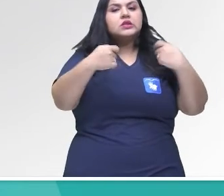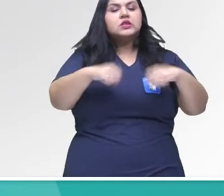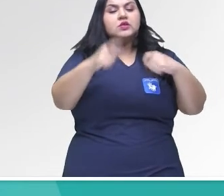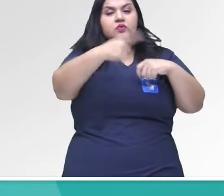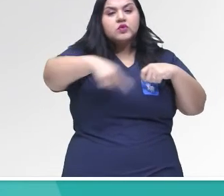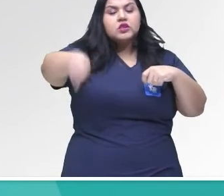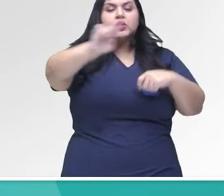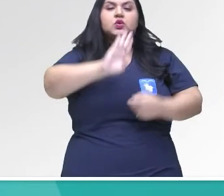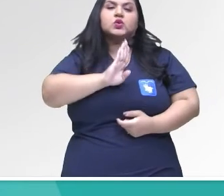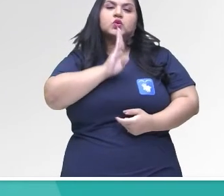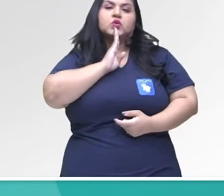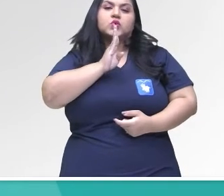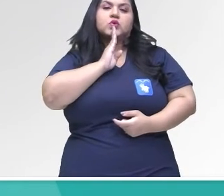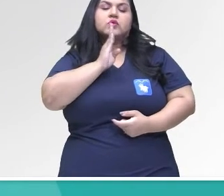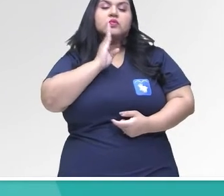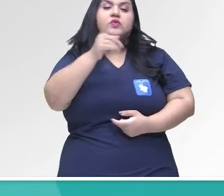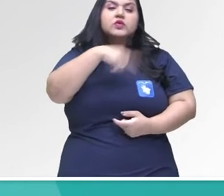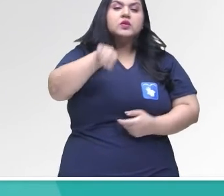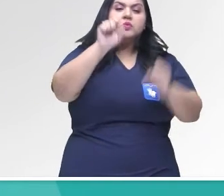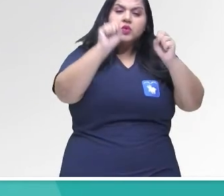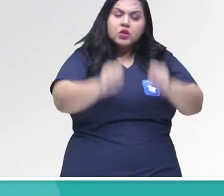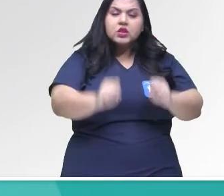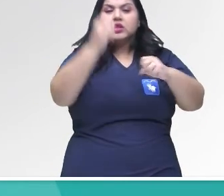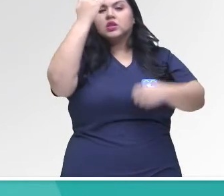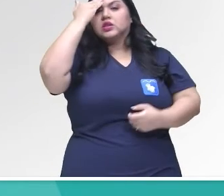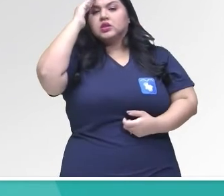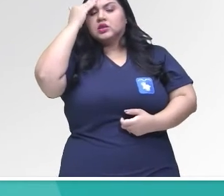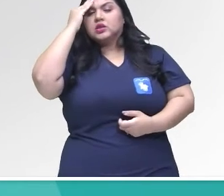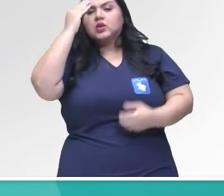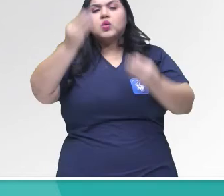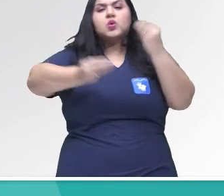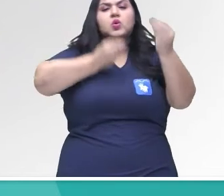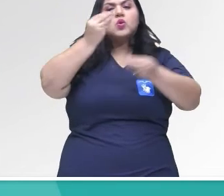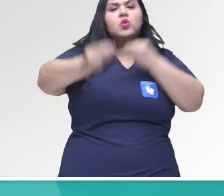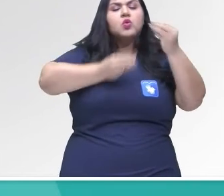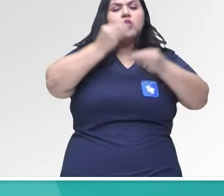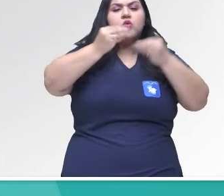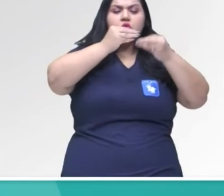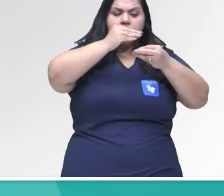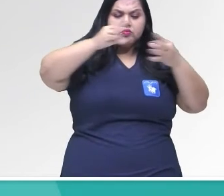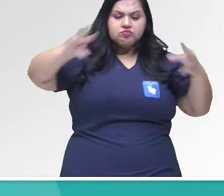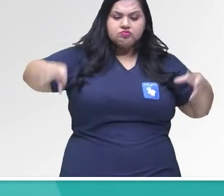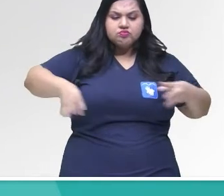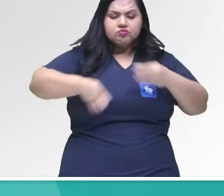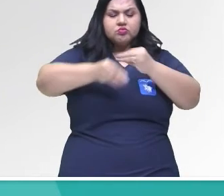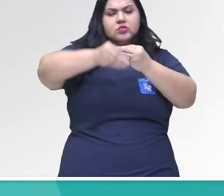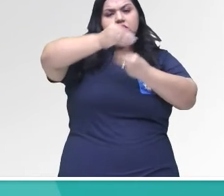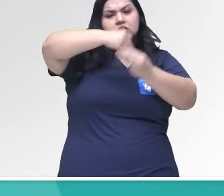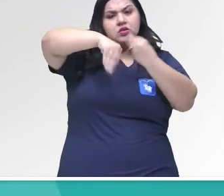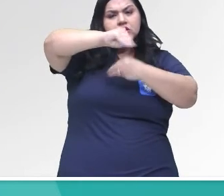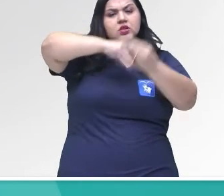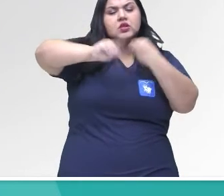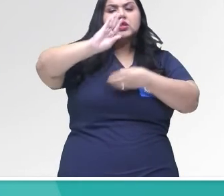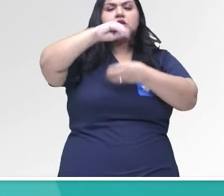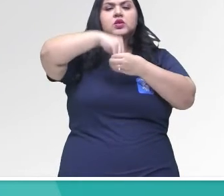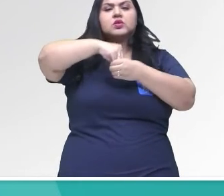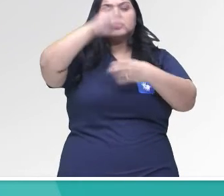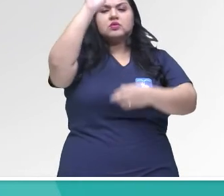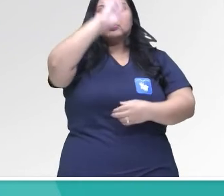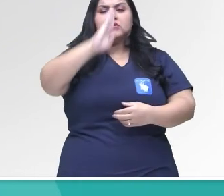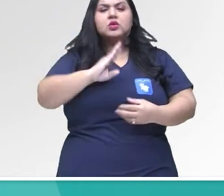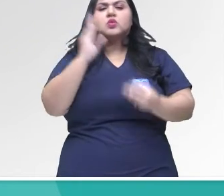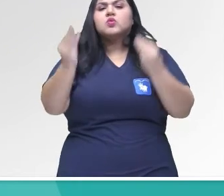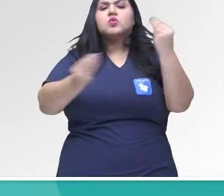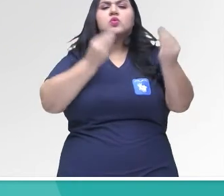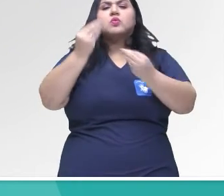vocês conheçam para vocês poderem entender como deu essa fusão musical, né, dentro do Brasil. Como